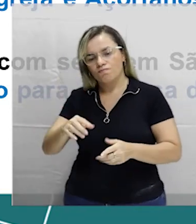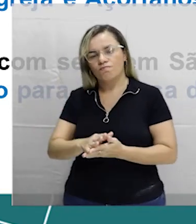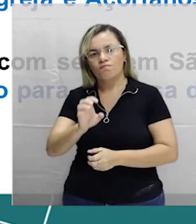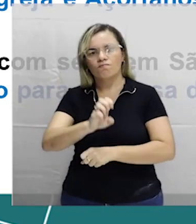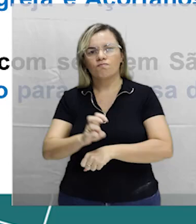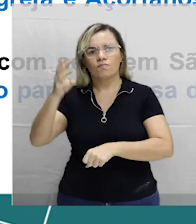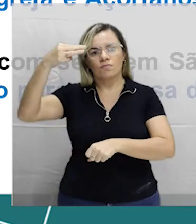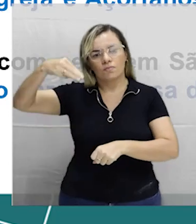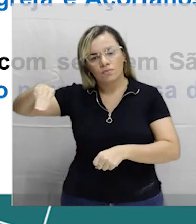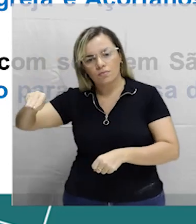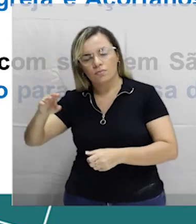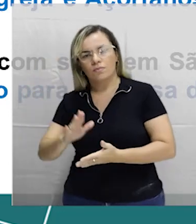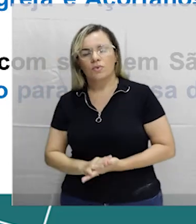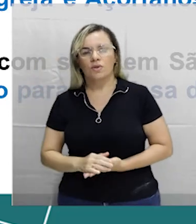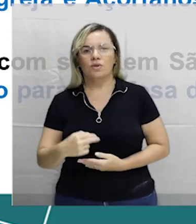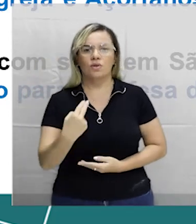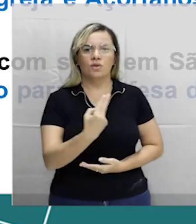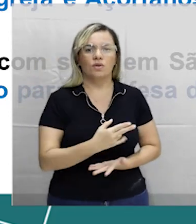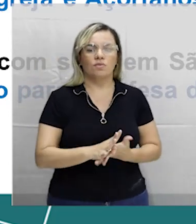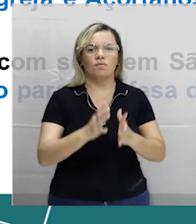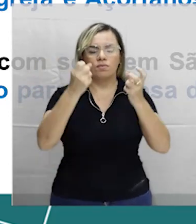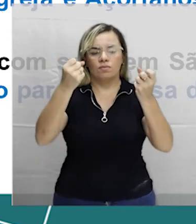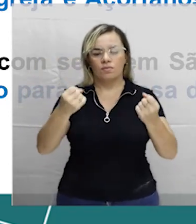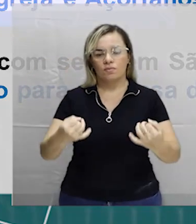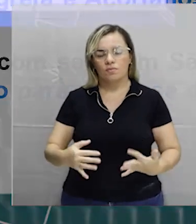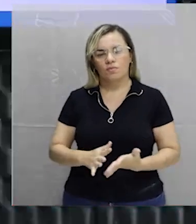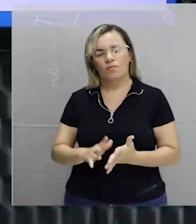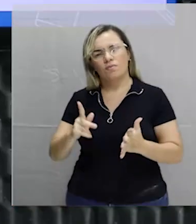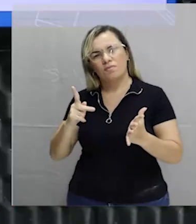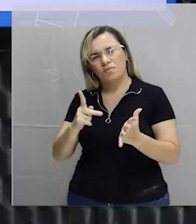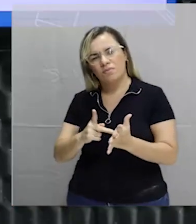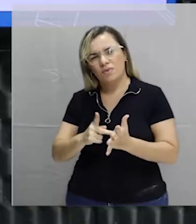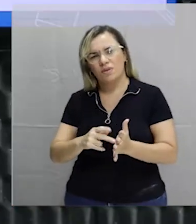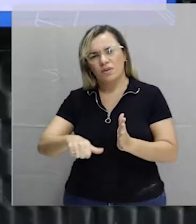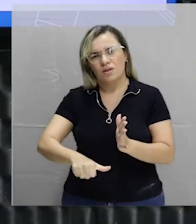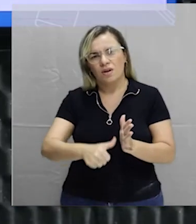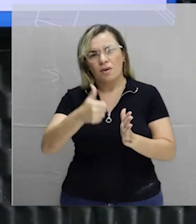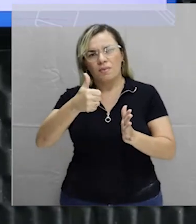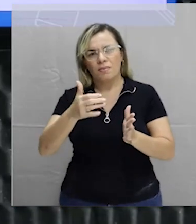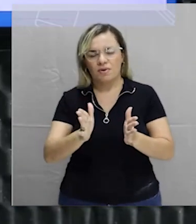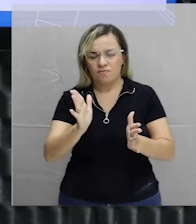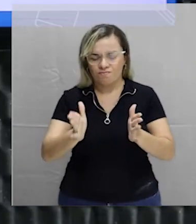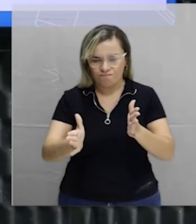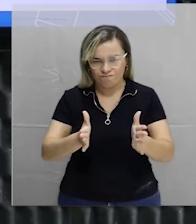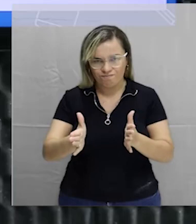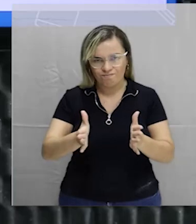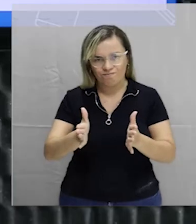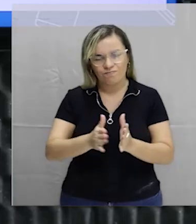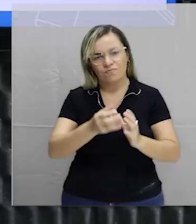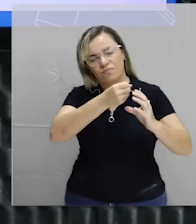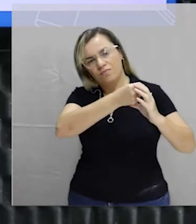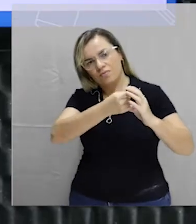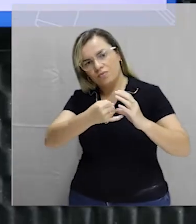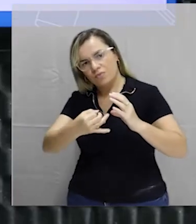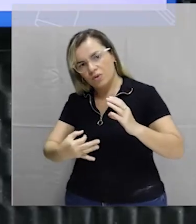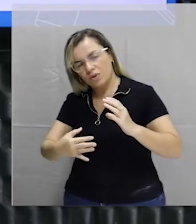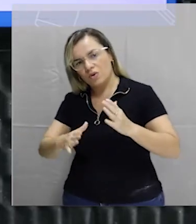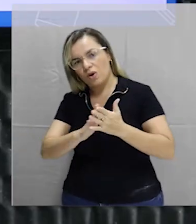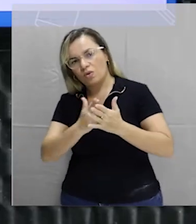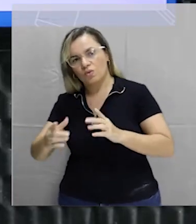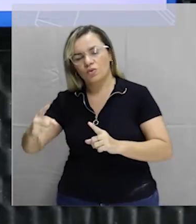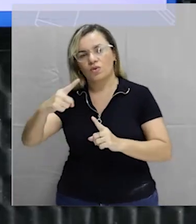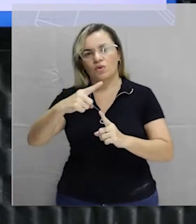Maranhão. Iremos falar, na verdade, dessa primeira fase, caracterizada por alguns